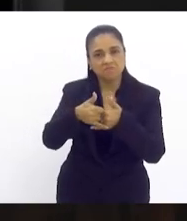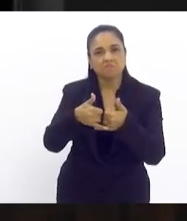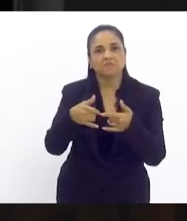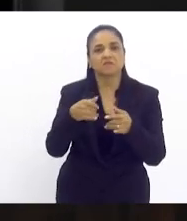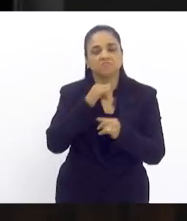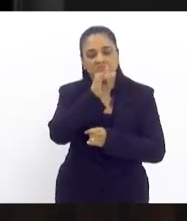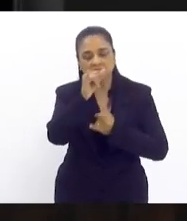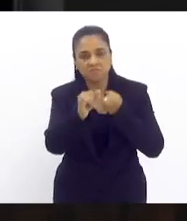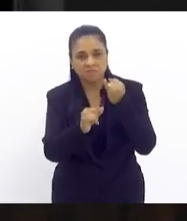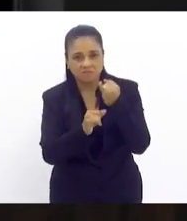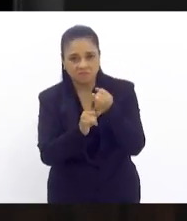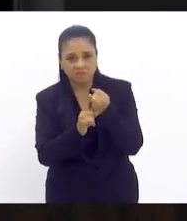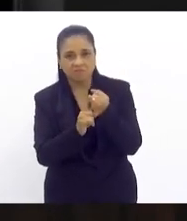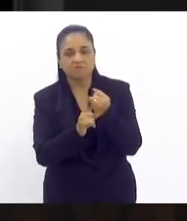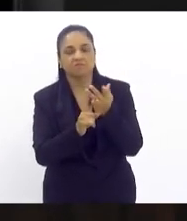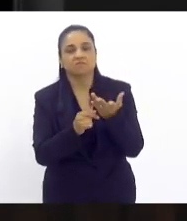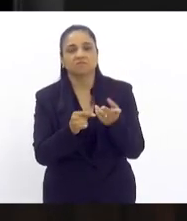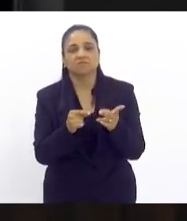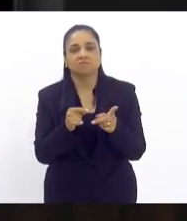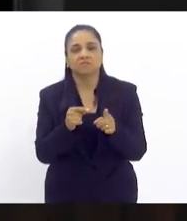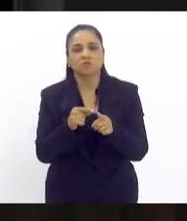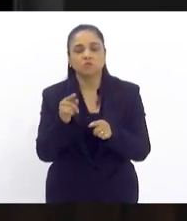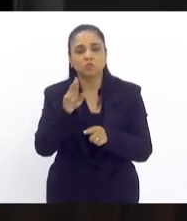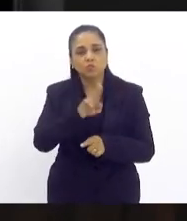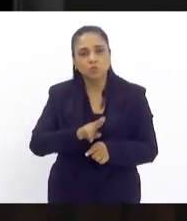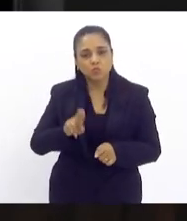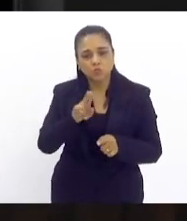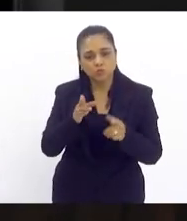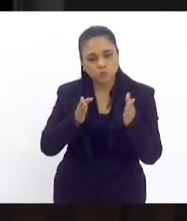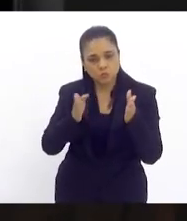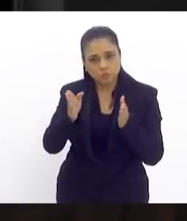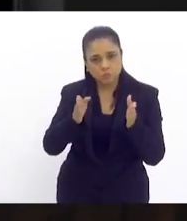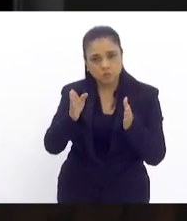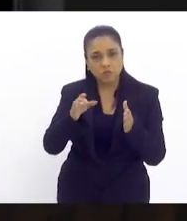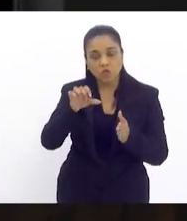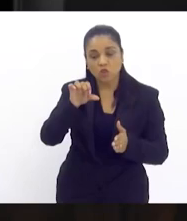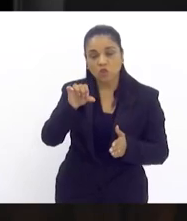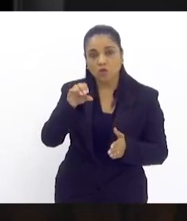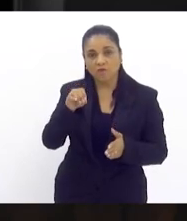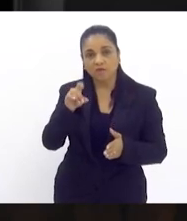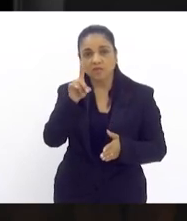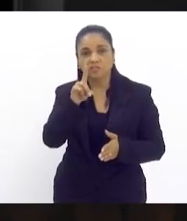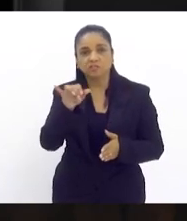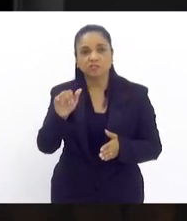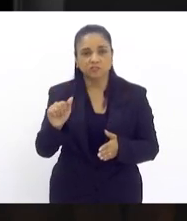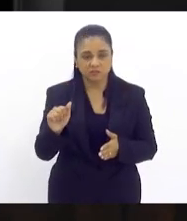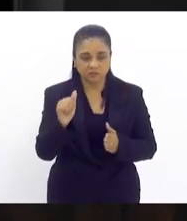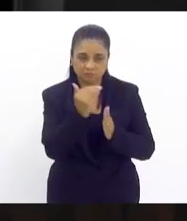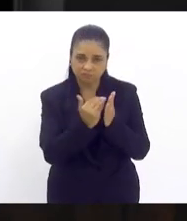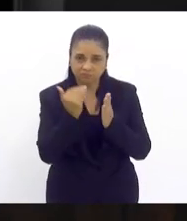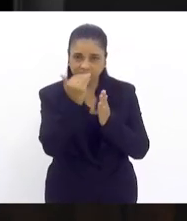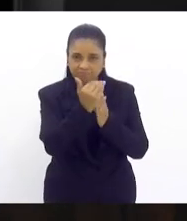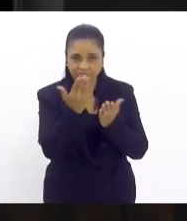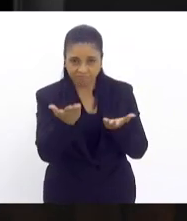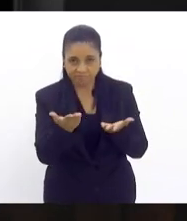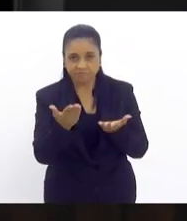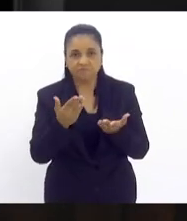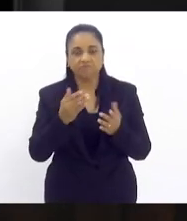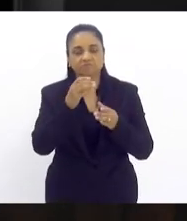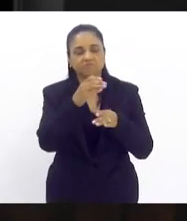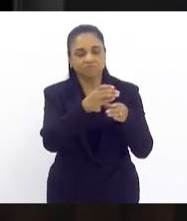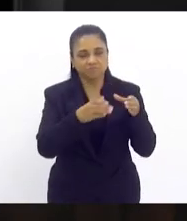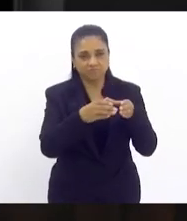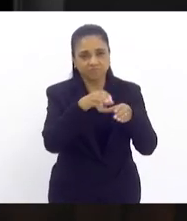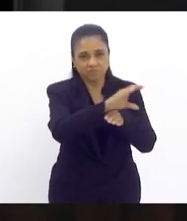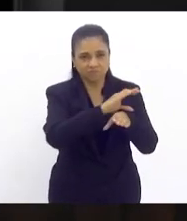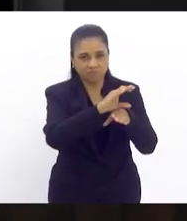nos casos de inatividade do uso por um período superior a 90 dias. Pareceres das comissões Constituição e